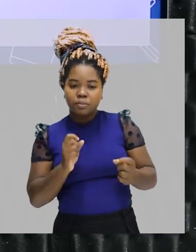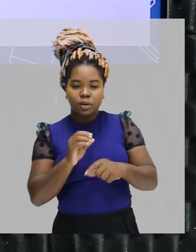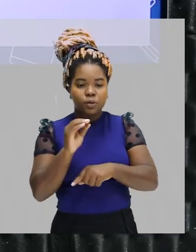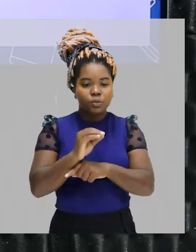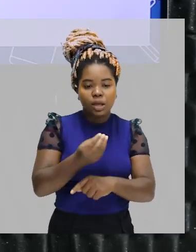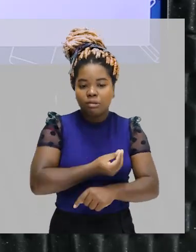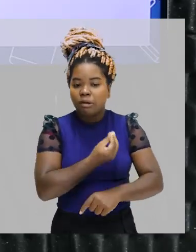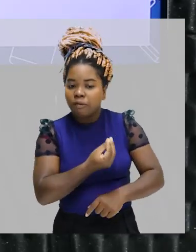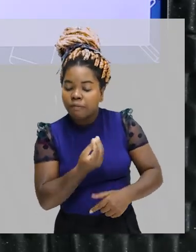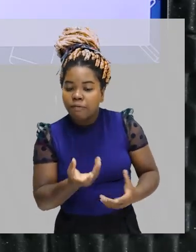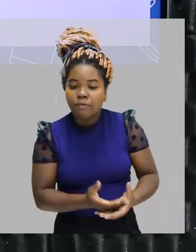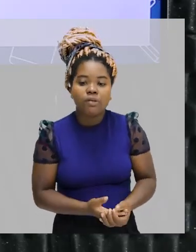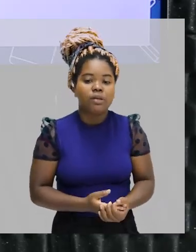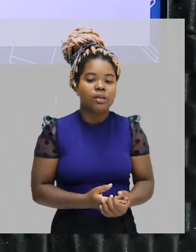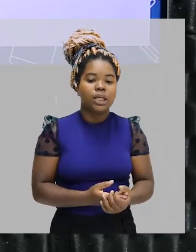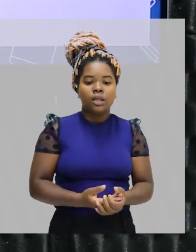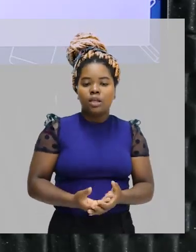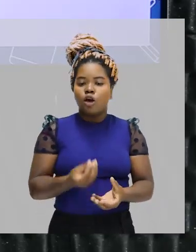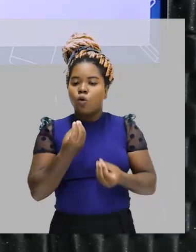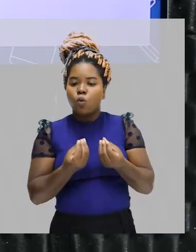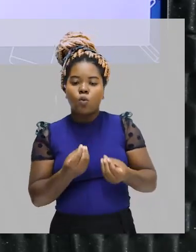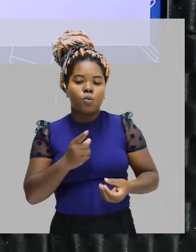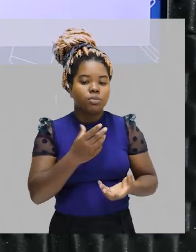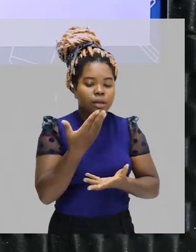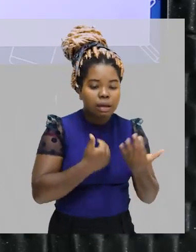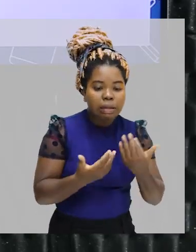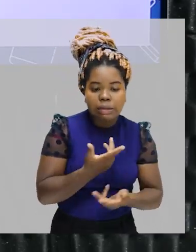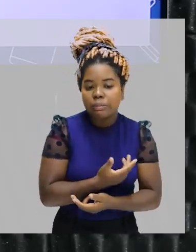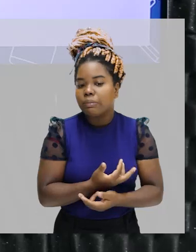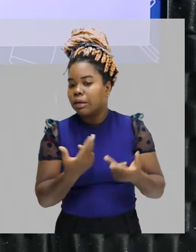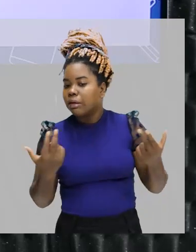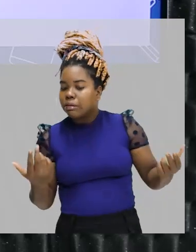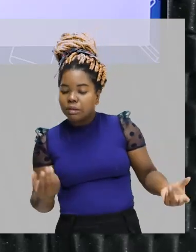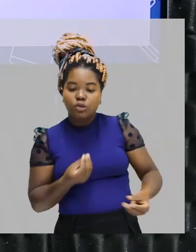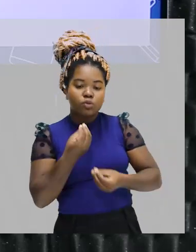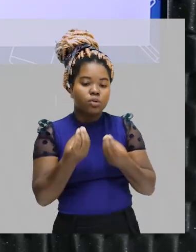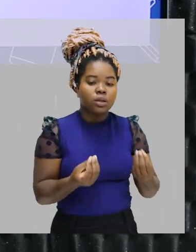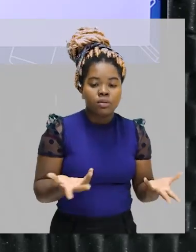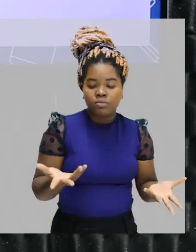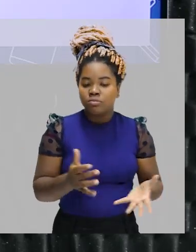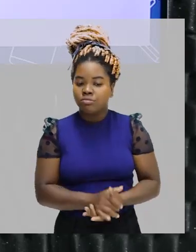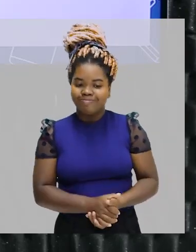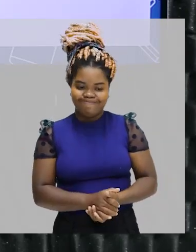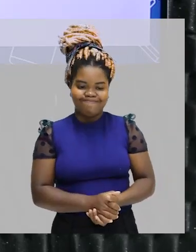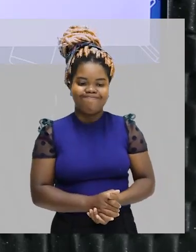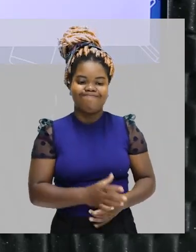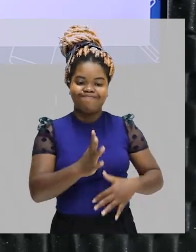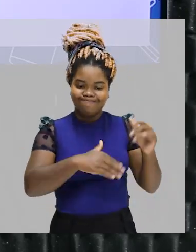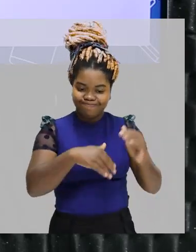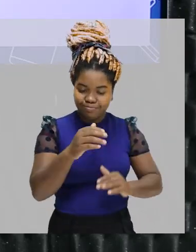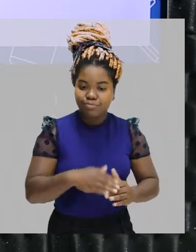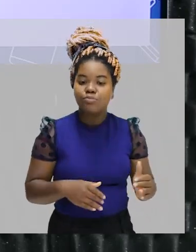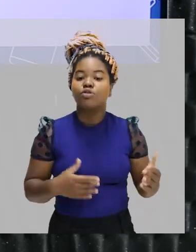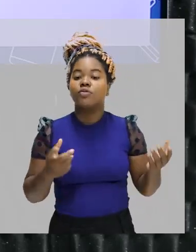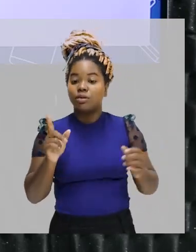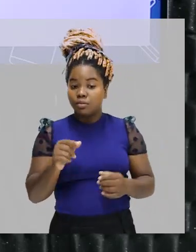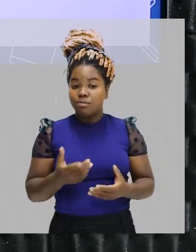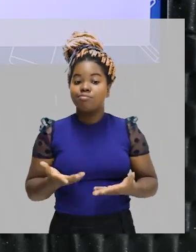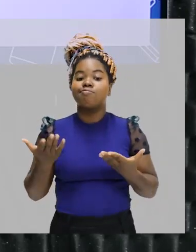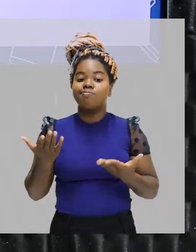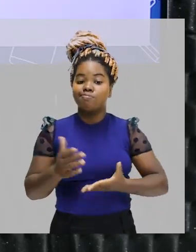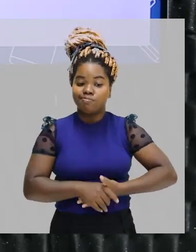se sustenta, que o indivíduo, que o sujeito se sustenta considerando a questão profissional. It is the